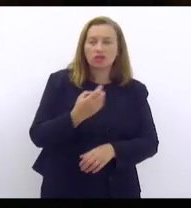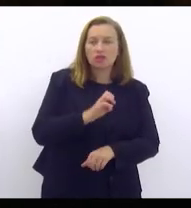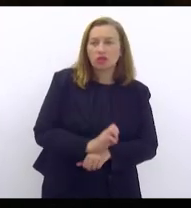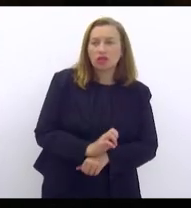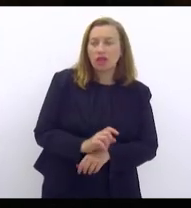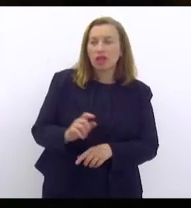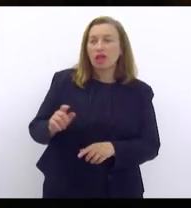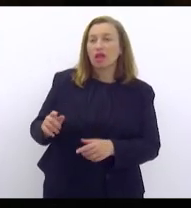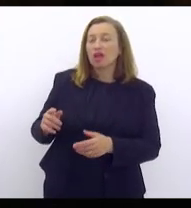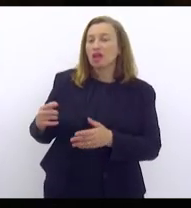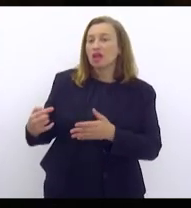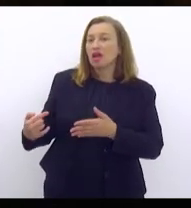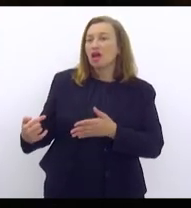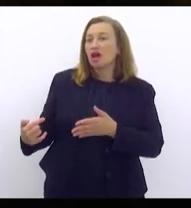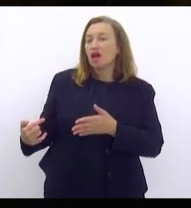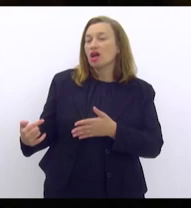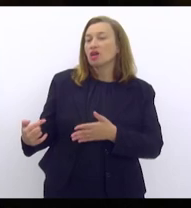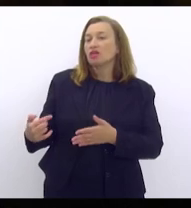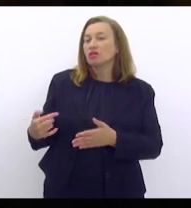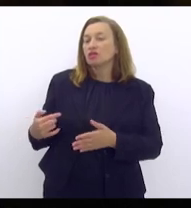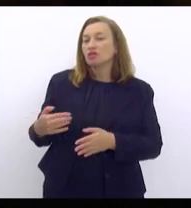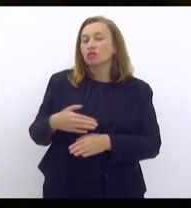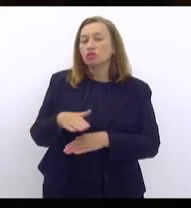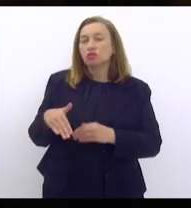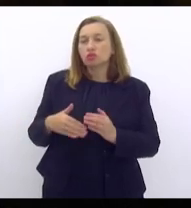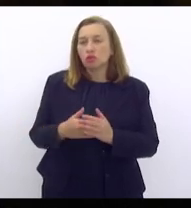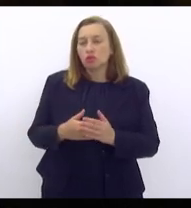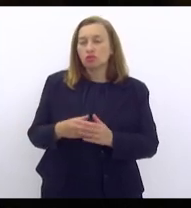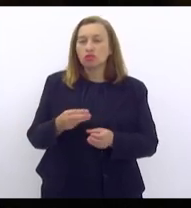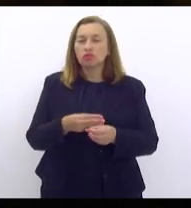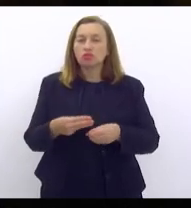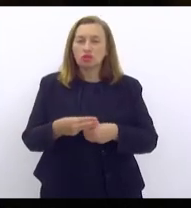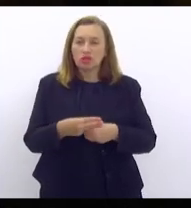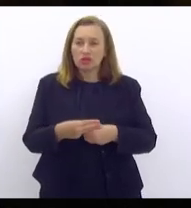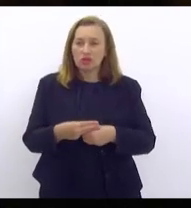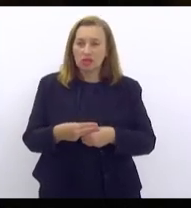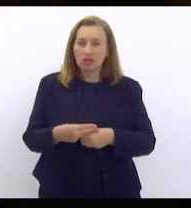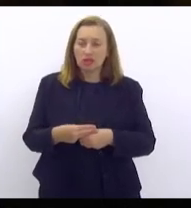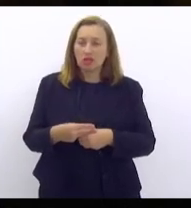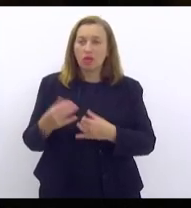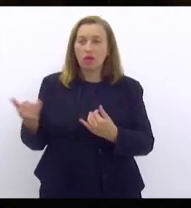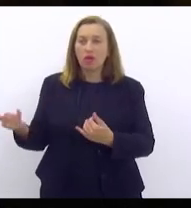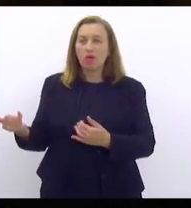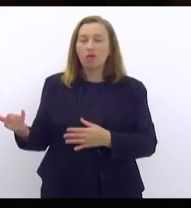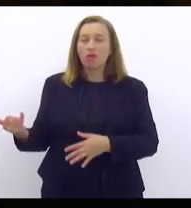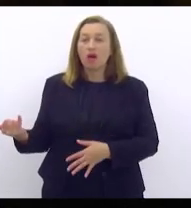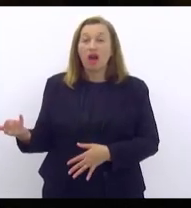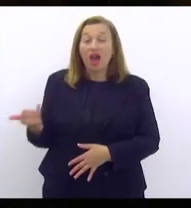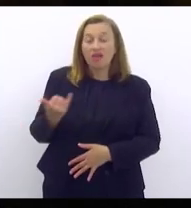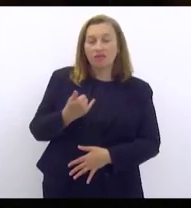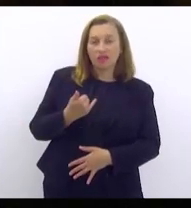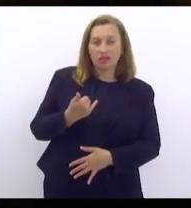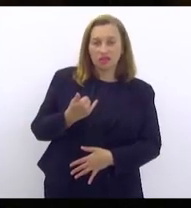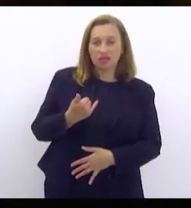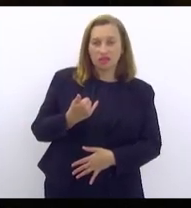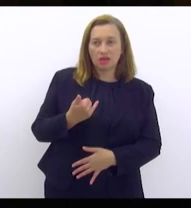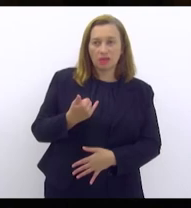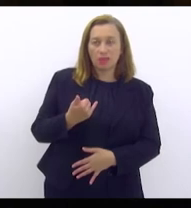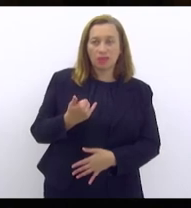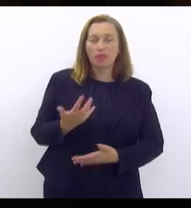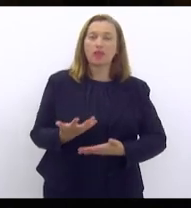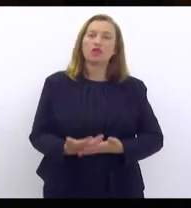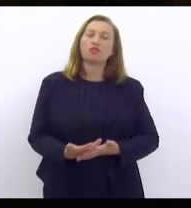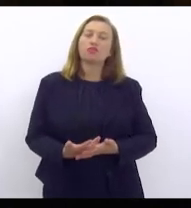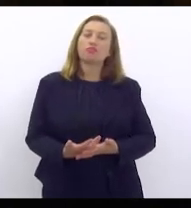reclamações do Estado todo do Rio de Janeiro, de todos os municípios que estão operando essas fiscalizações,